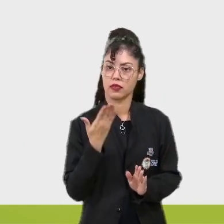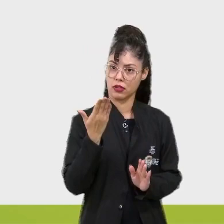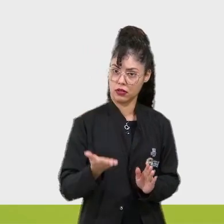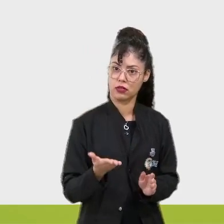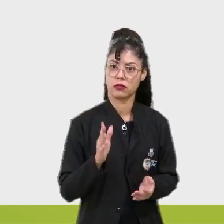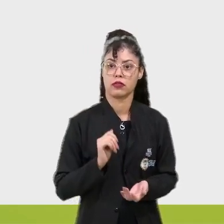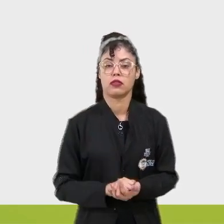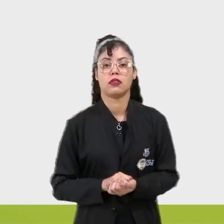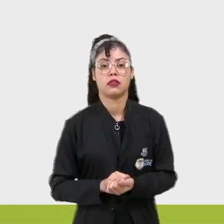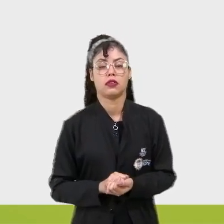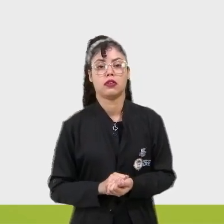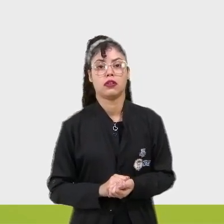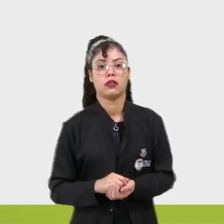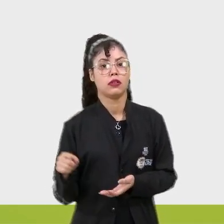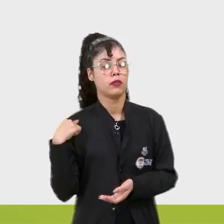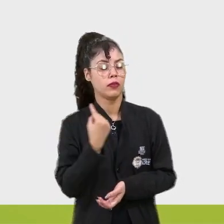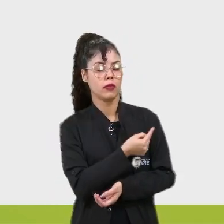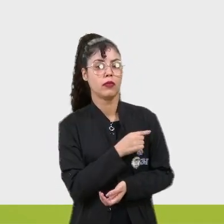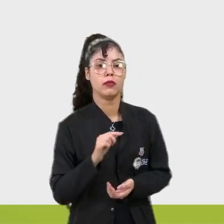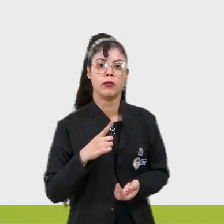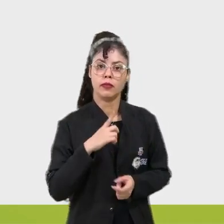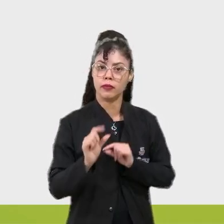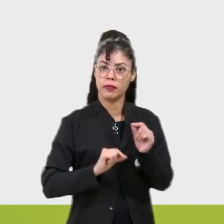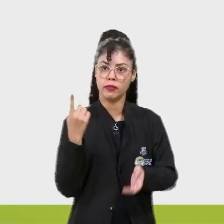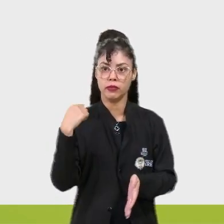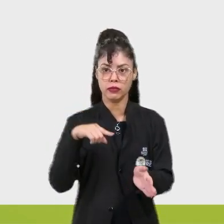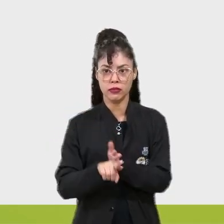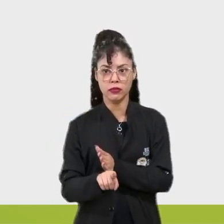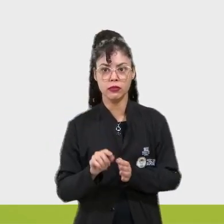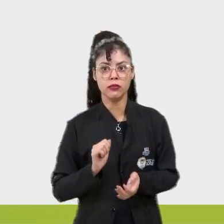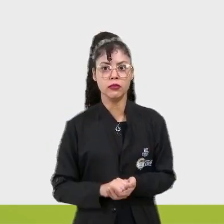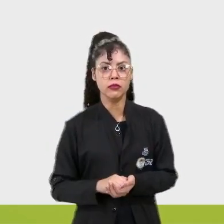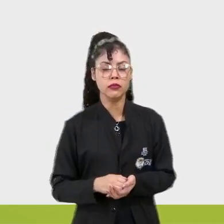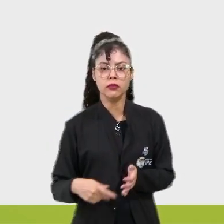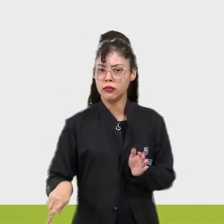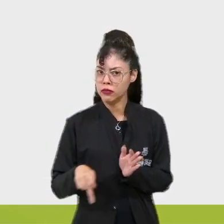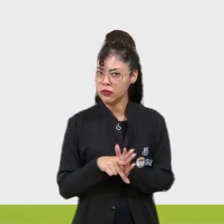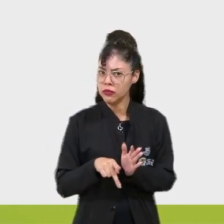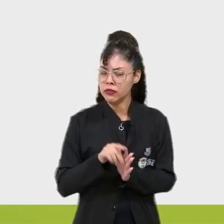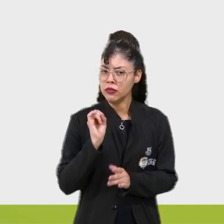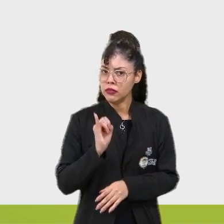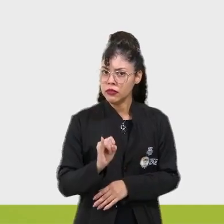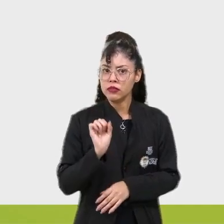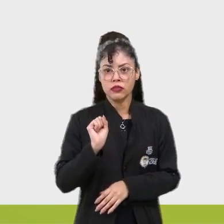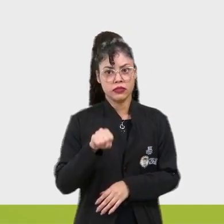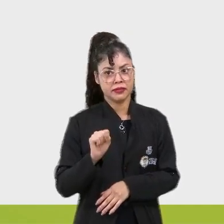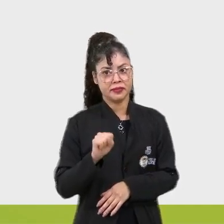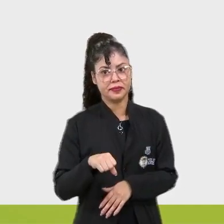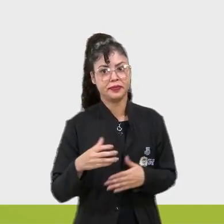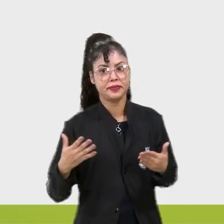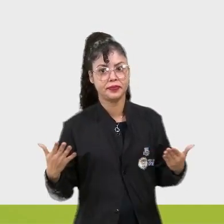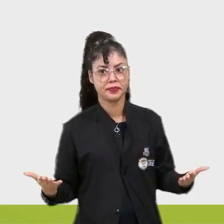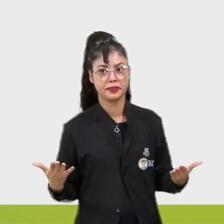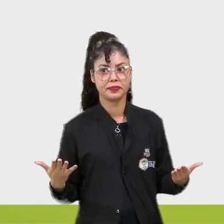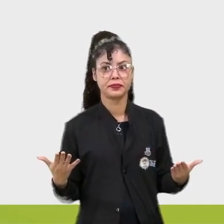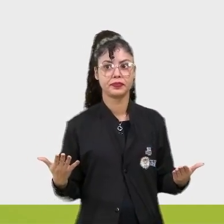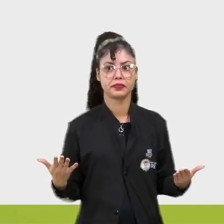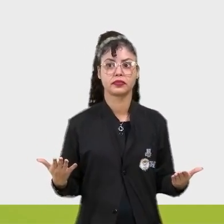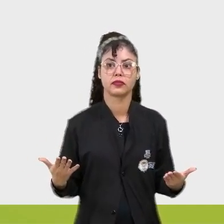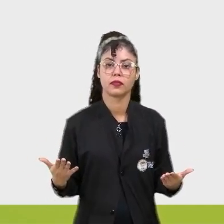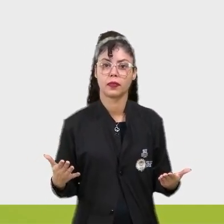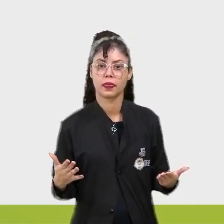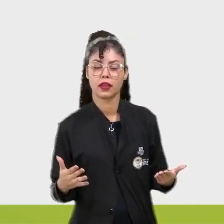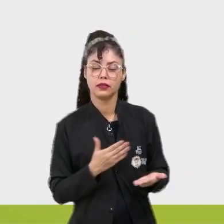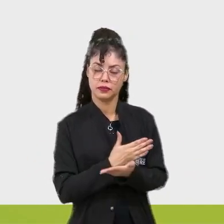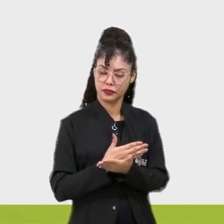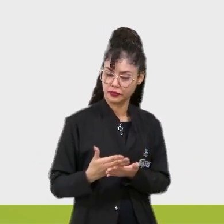dizendo, né? Nós temos a seguinte pergunta: ele é legitimado? Se for sim, né, você fica aí